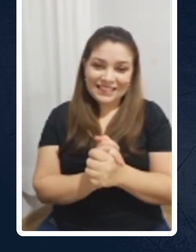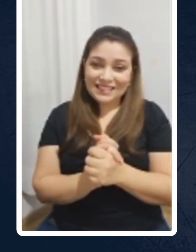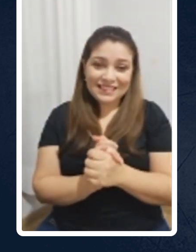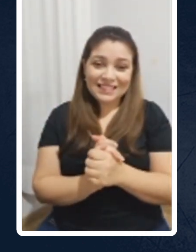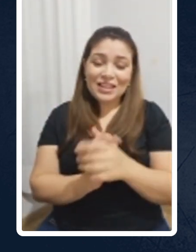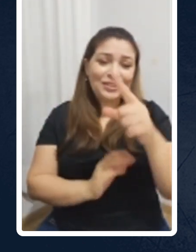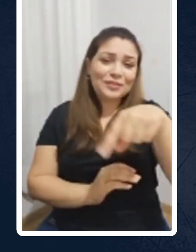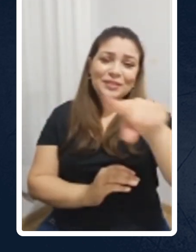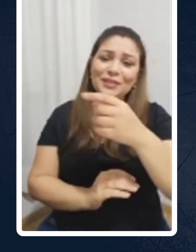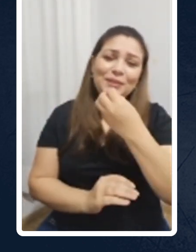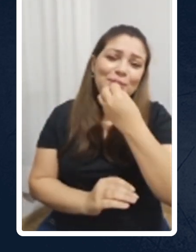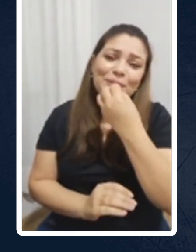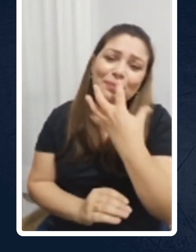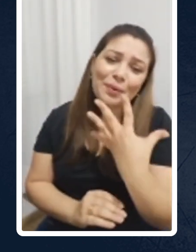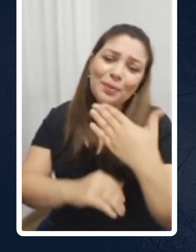generosos.